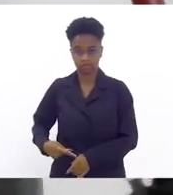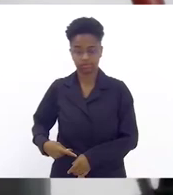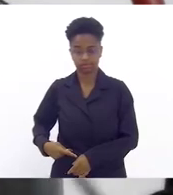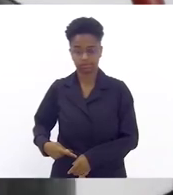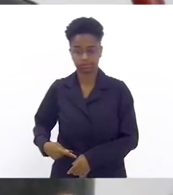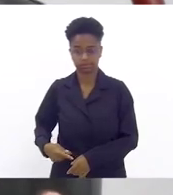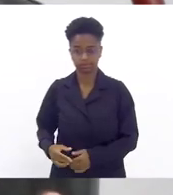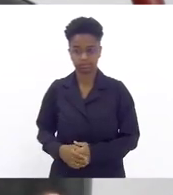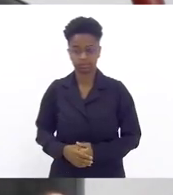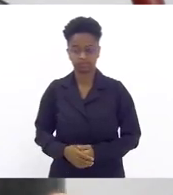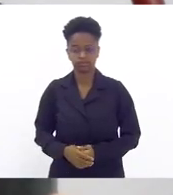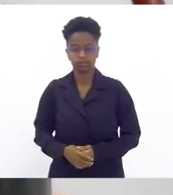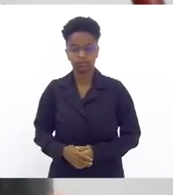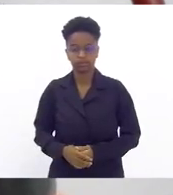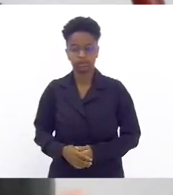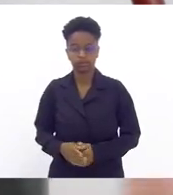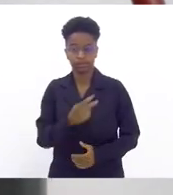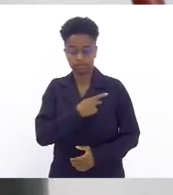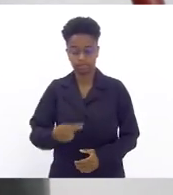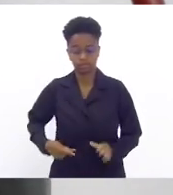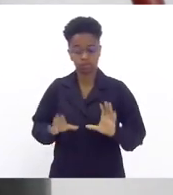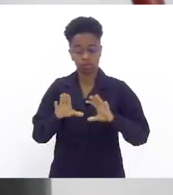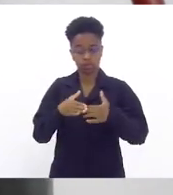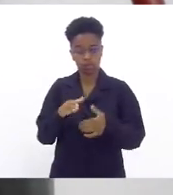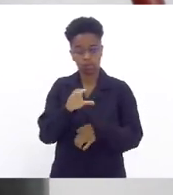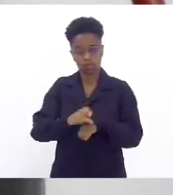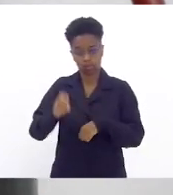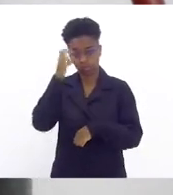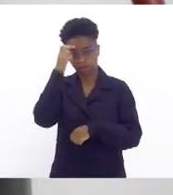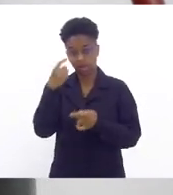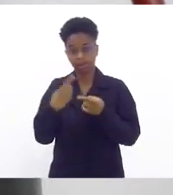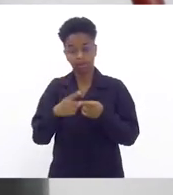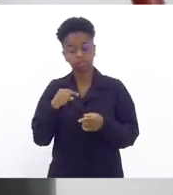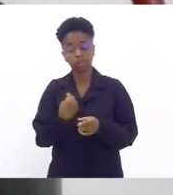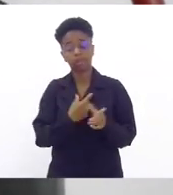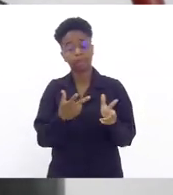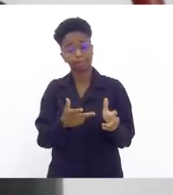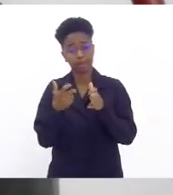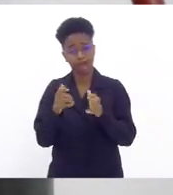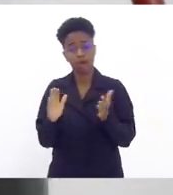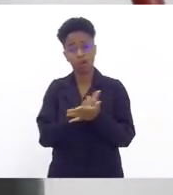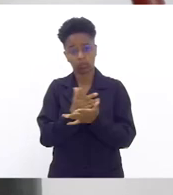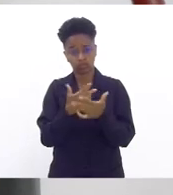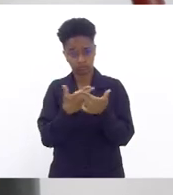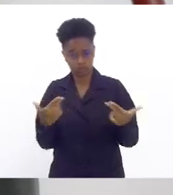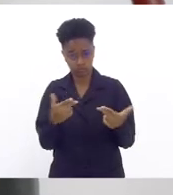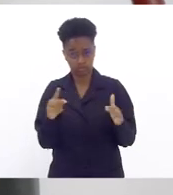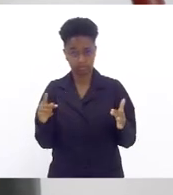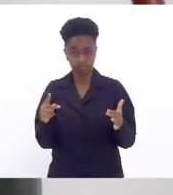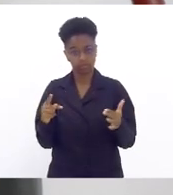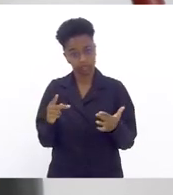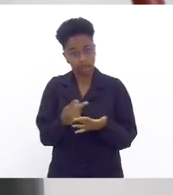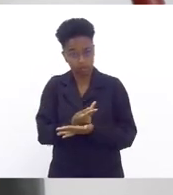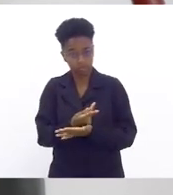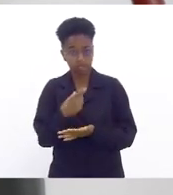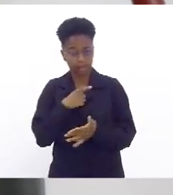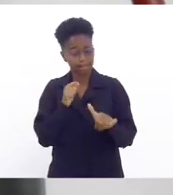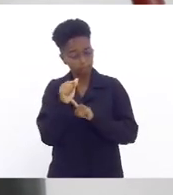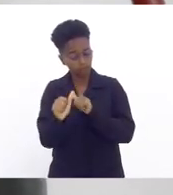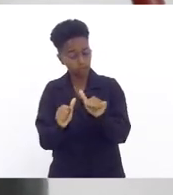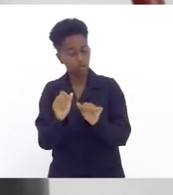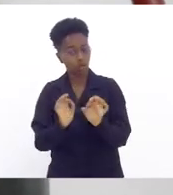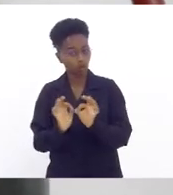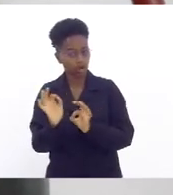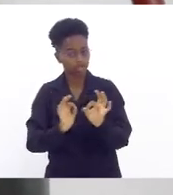da cultura que a gente viu algumas coisas já já acontecendo né uma mudança sendo organizada